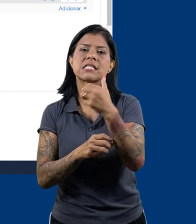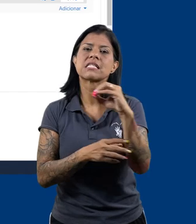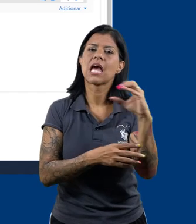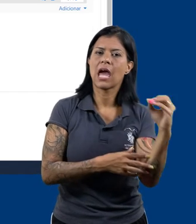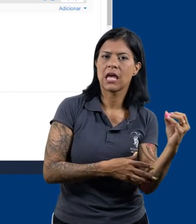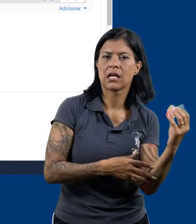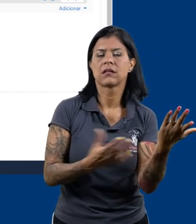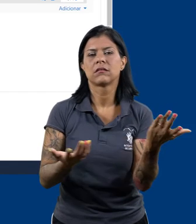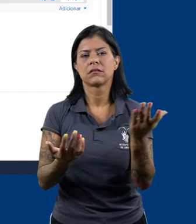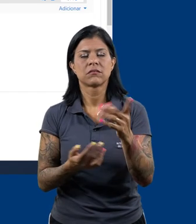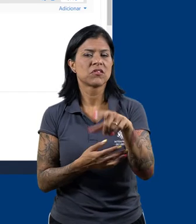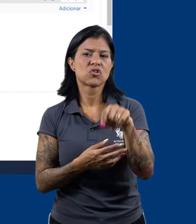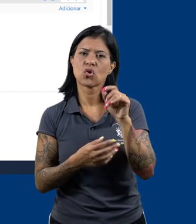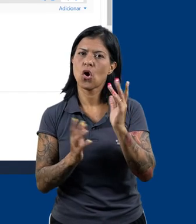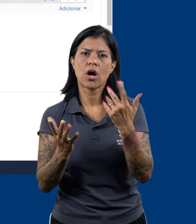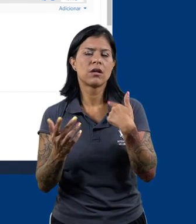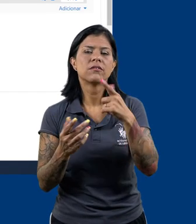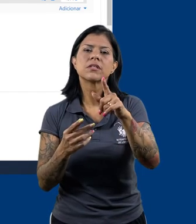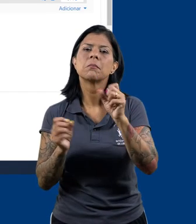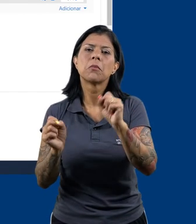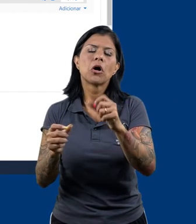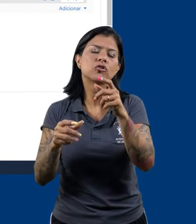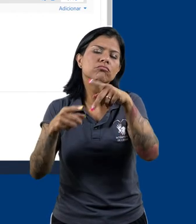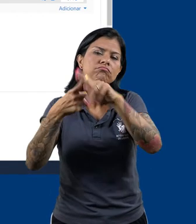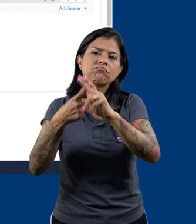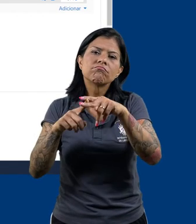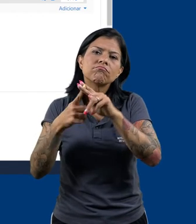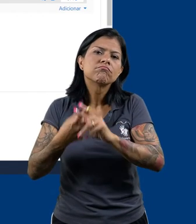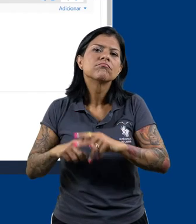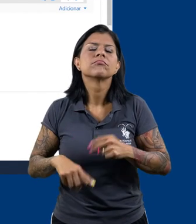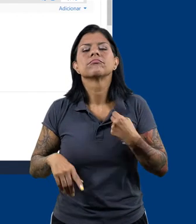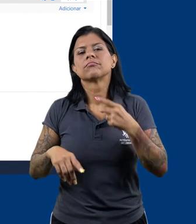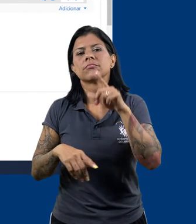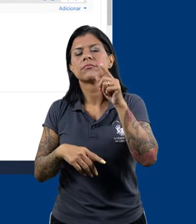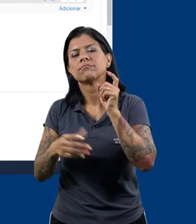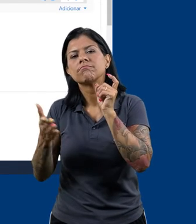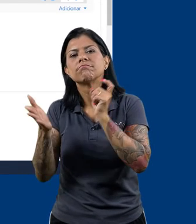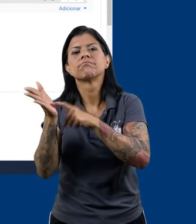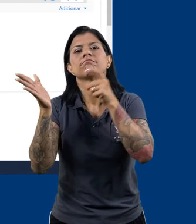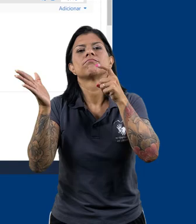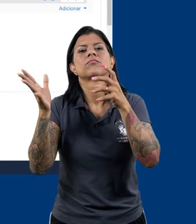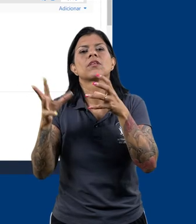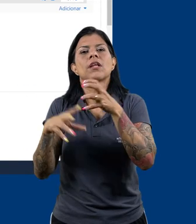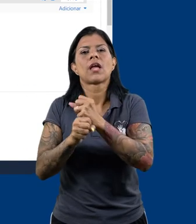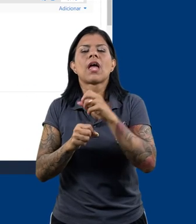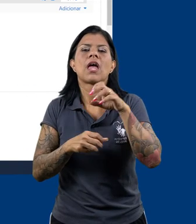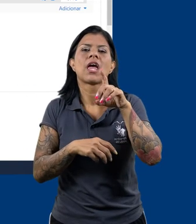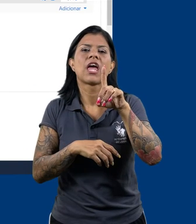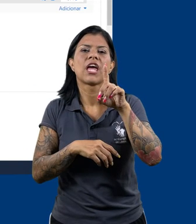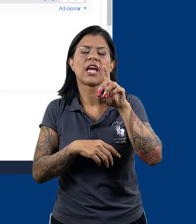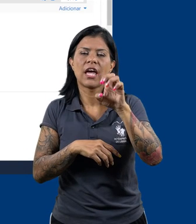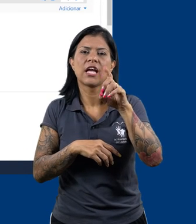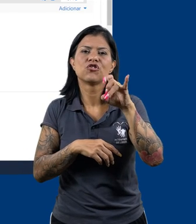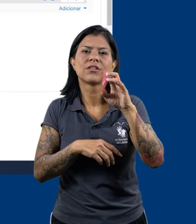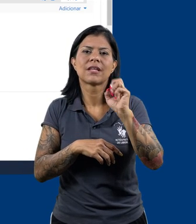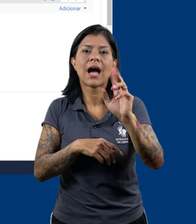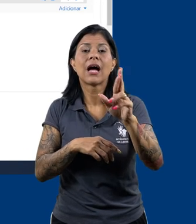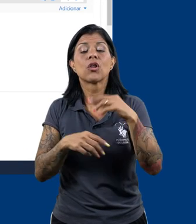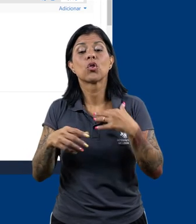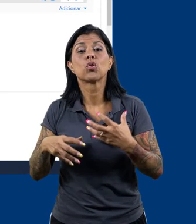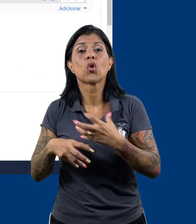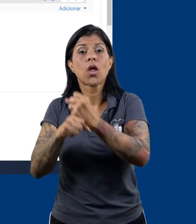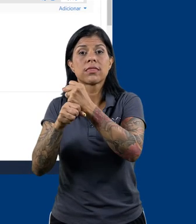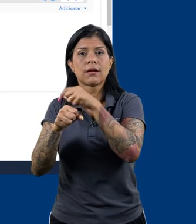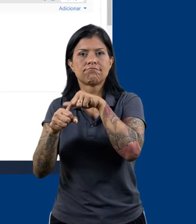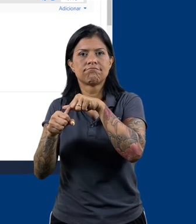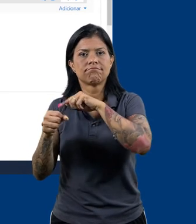valendo 100 pontos. Então, podemos ajustar esses valores clicando sobre o botão Editar Nota Máxima. No fim de